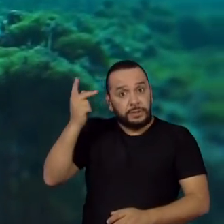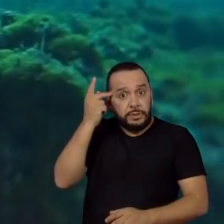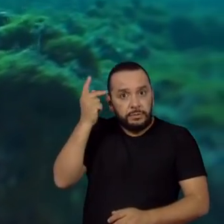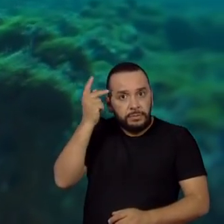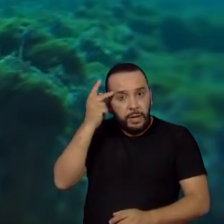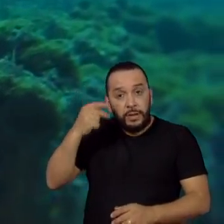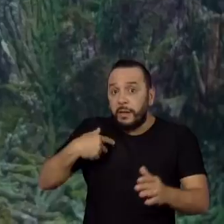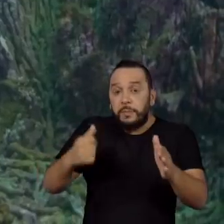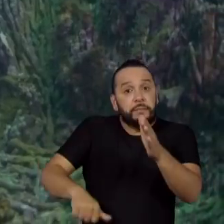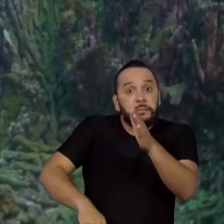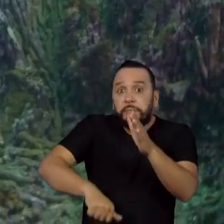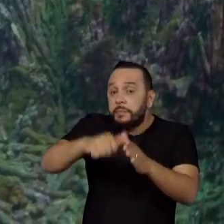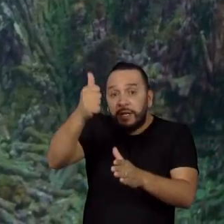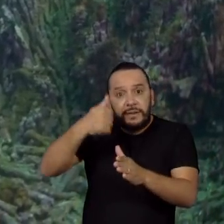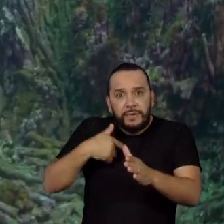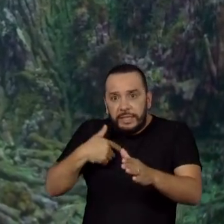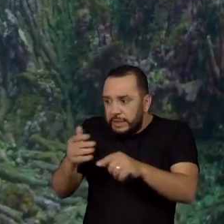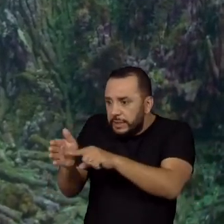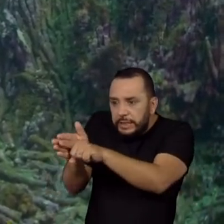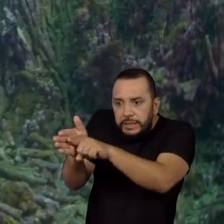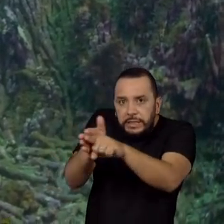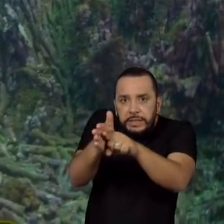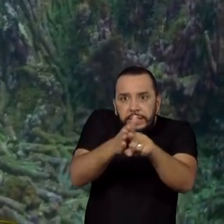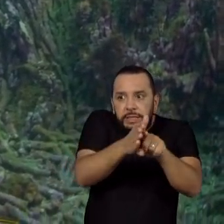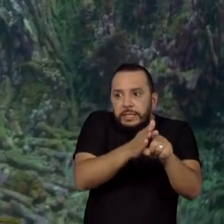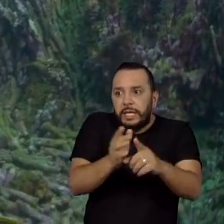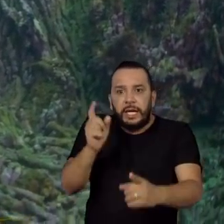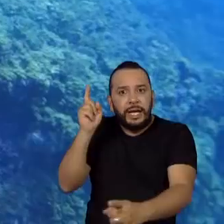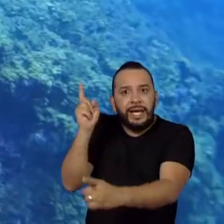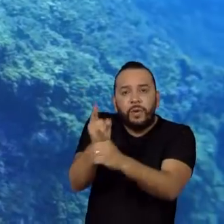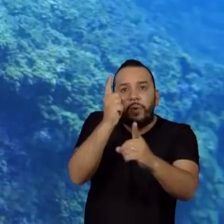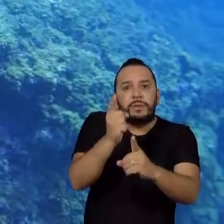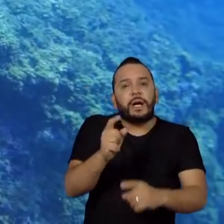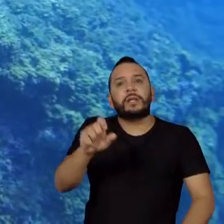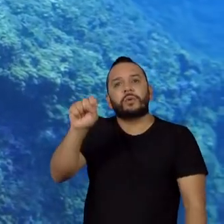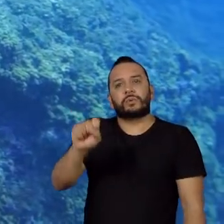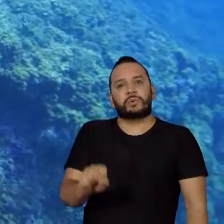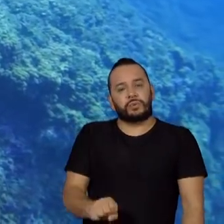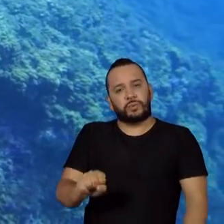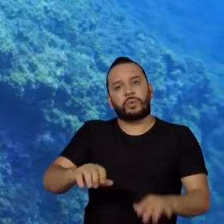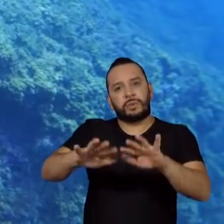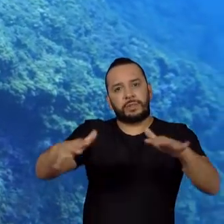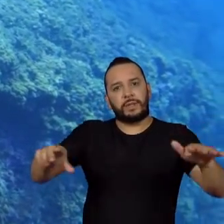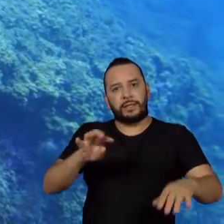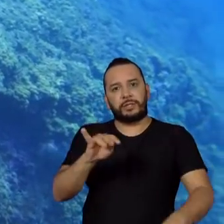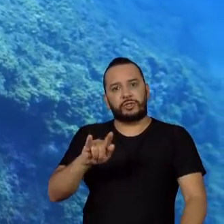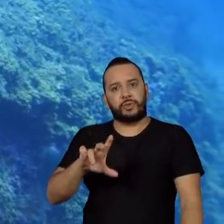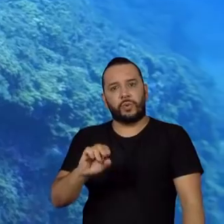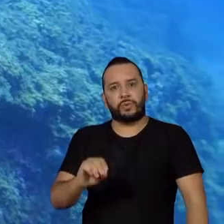que esse ecossistema marinho é encontrado mais ao sul do Oceano Atlântico.